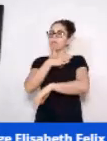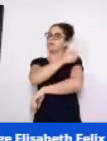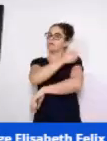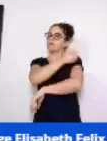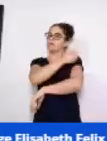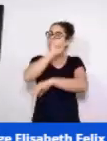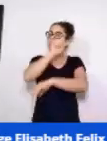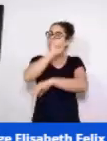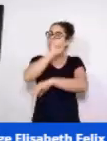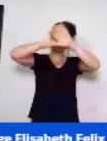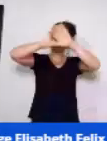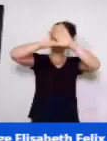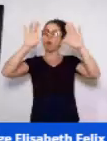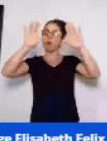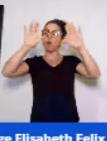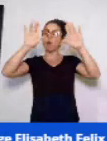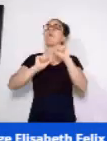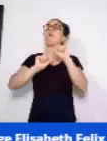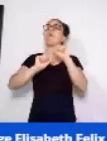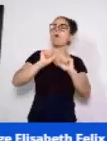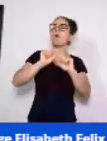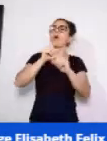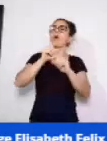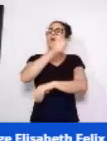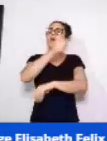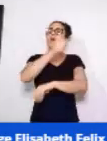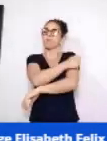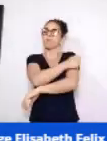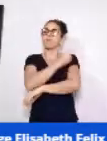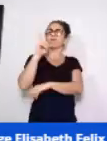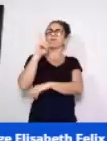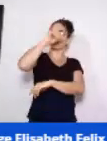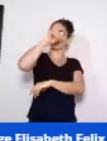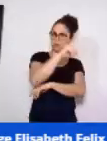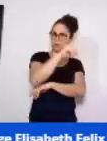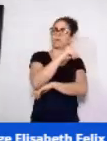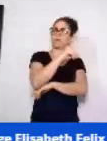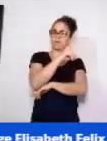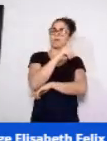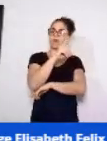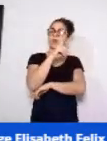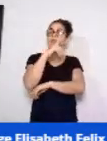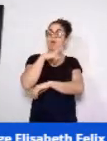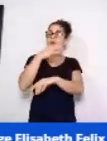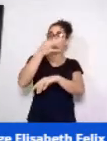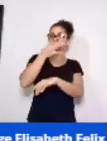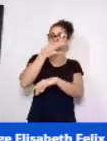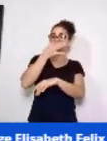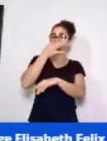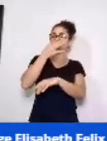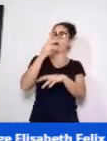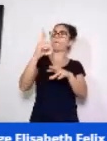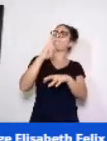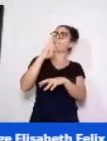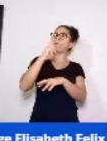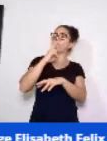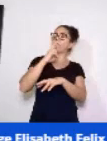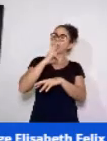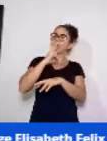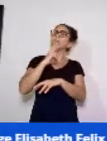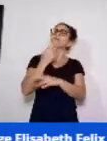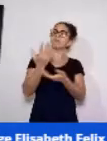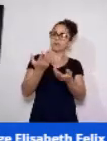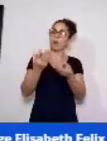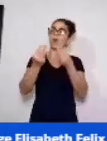os professores abrindo essa oportunidade dos alunos tirarem as dúvidas, muitas vezes as dúvidas